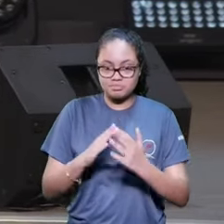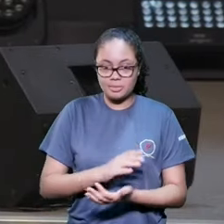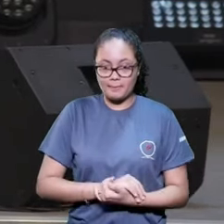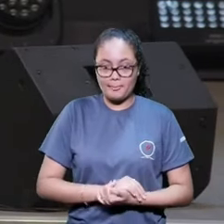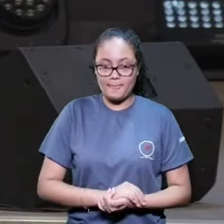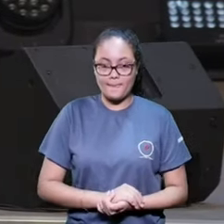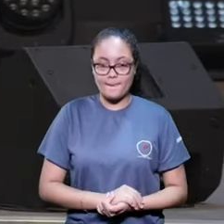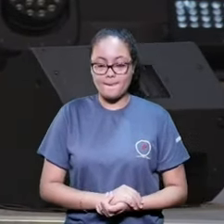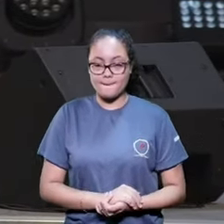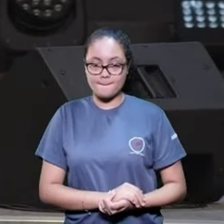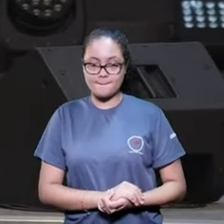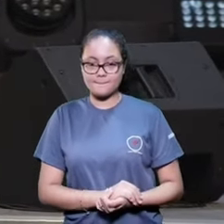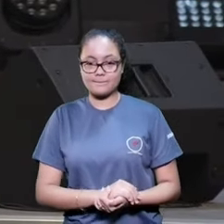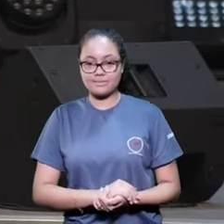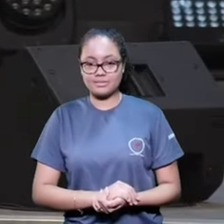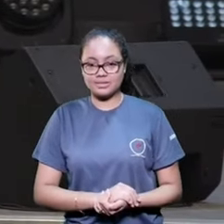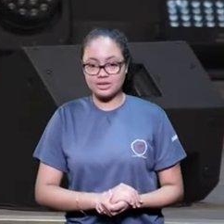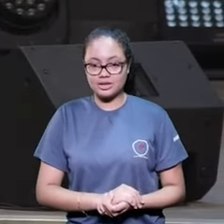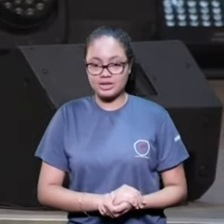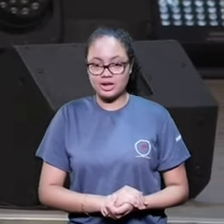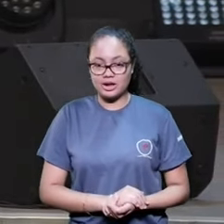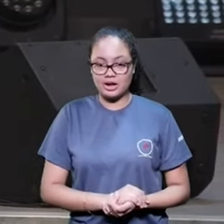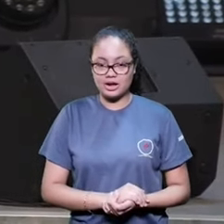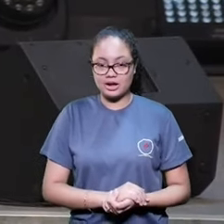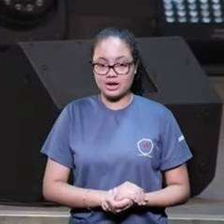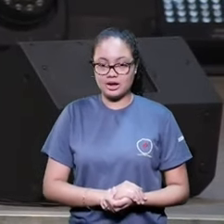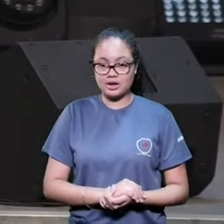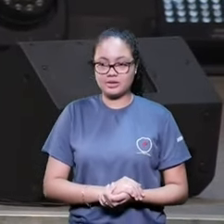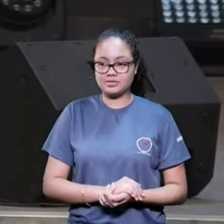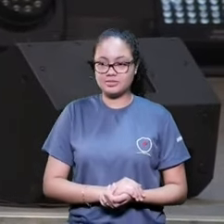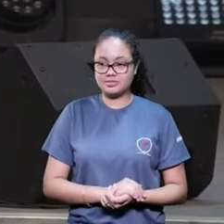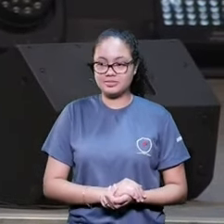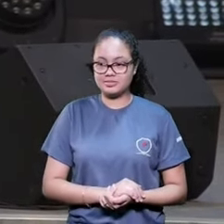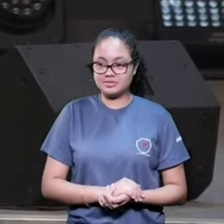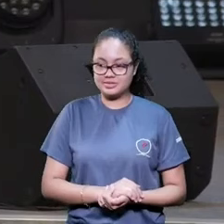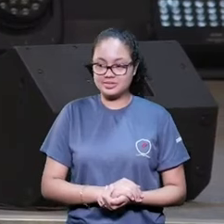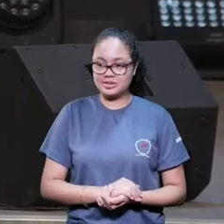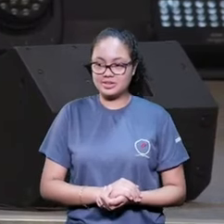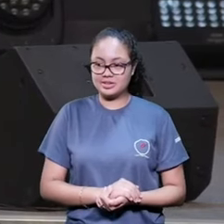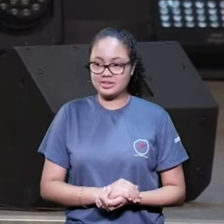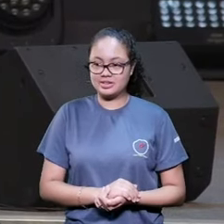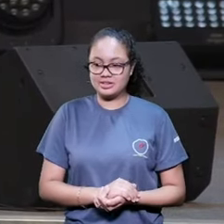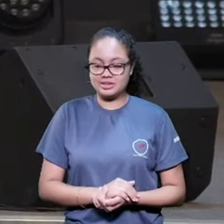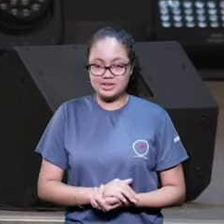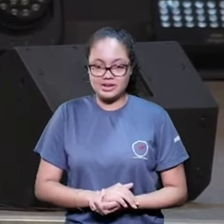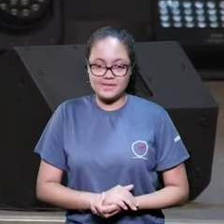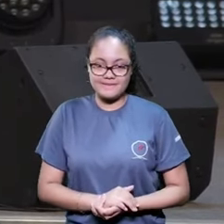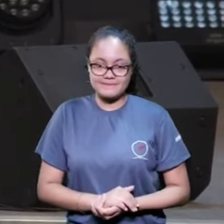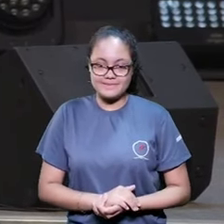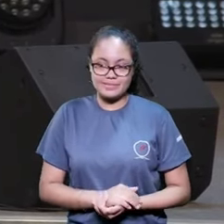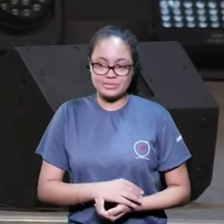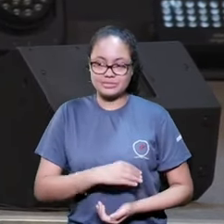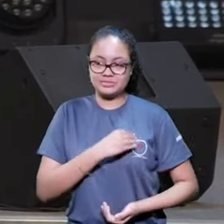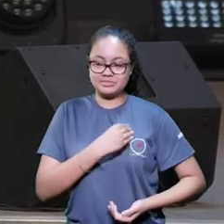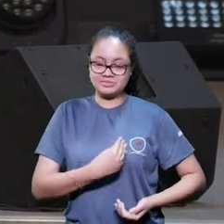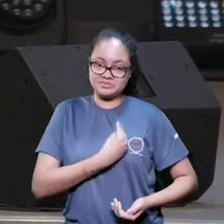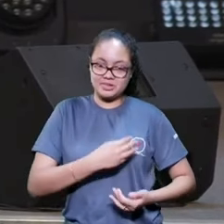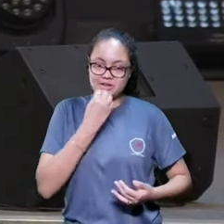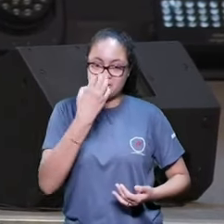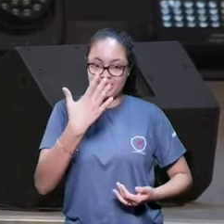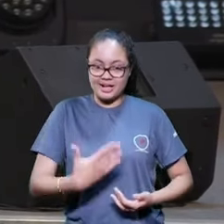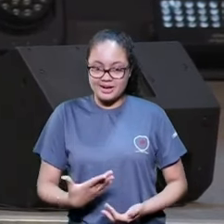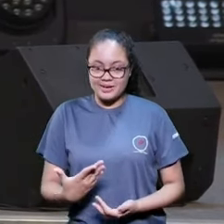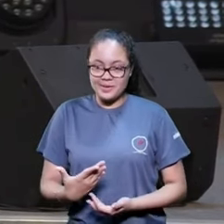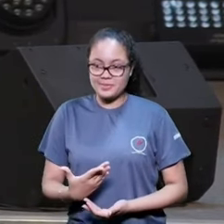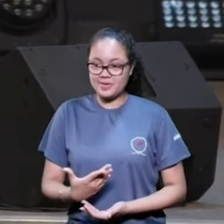campinas verdes de Sodoma. Os pastores de Ló brigavam com os pastores de Abraão. Ló gostava de uma vida boa. É, pastor, é por